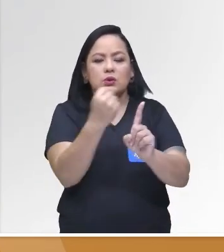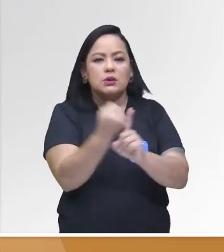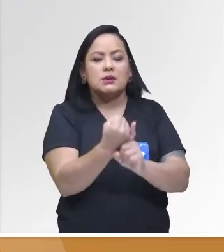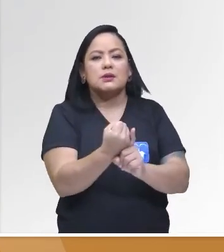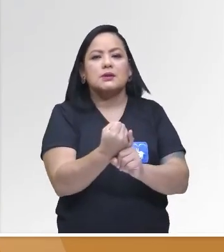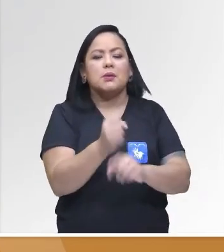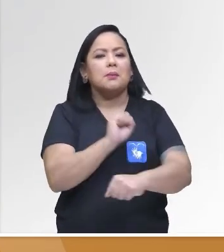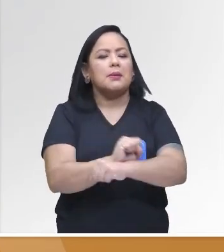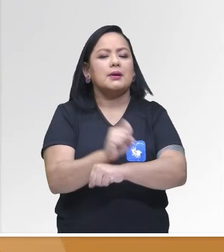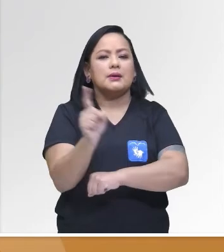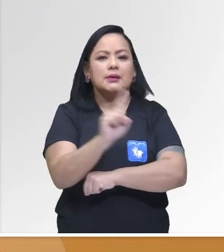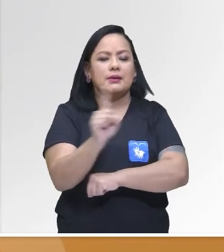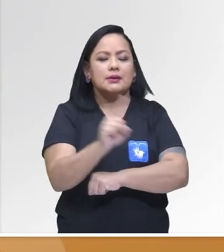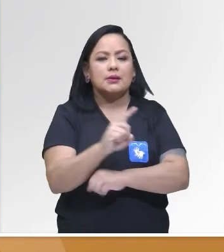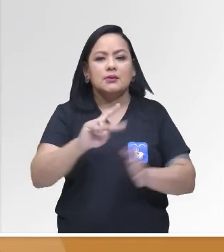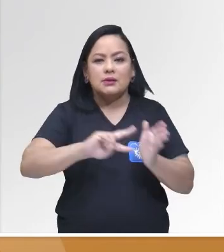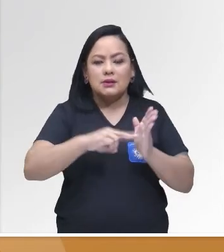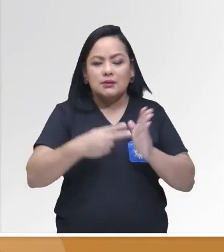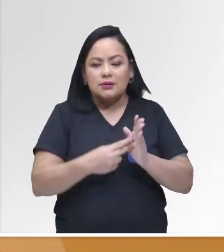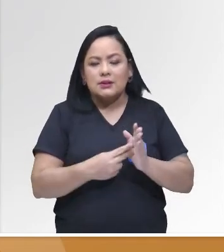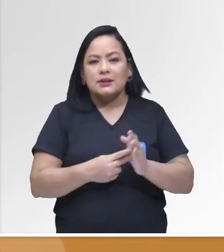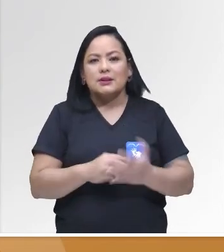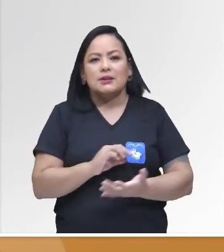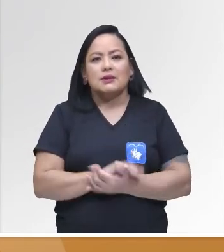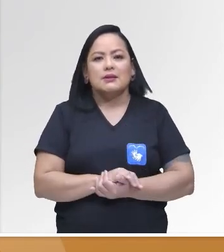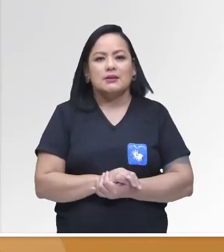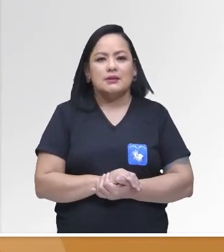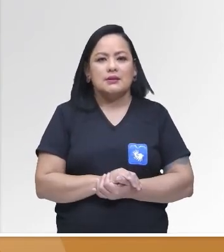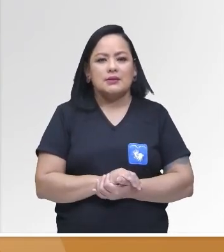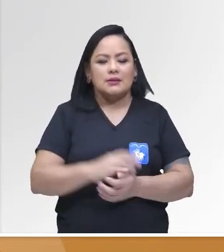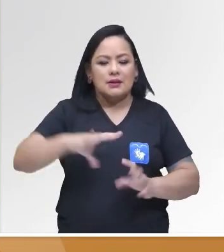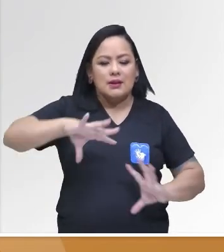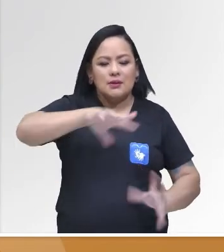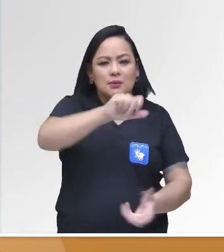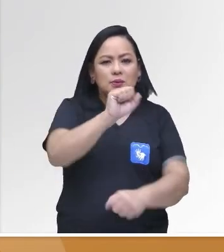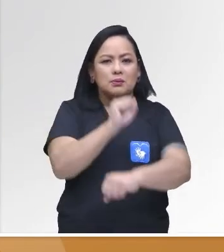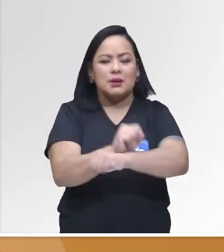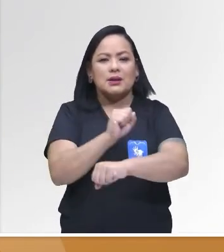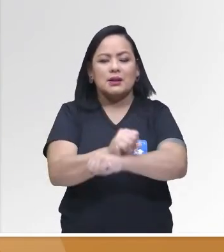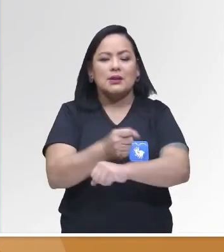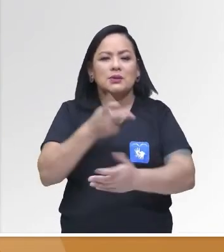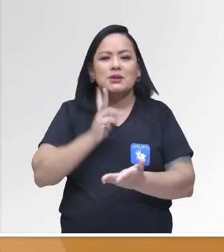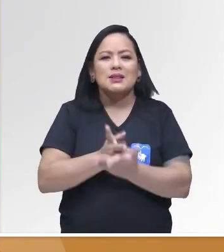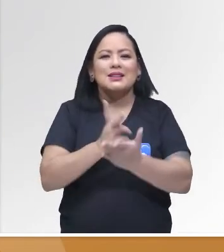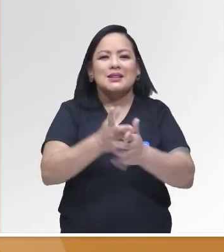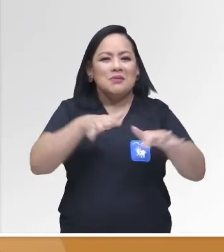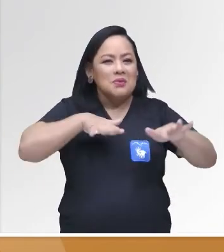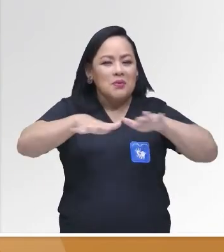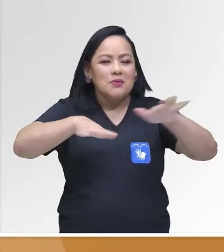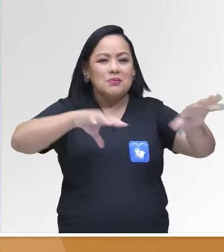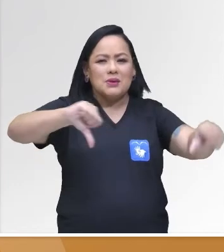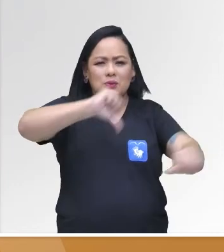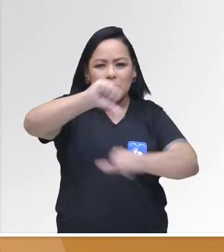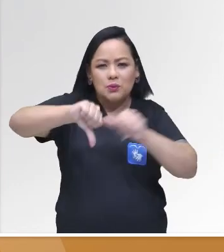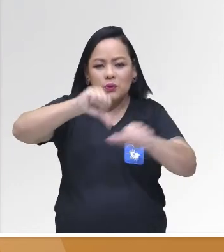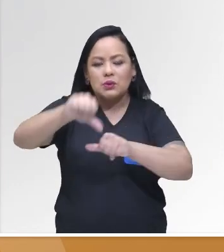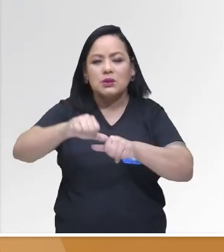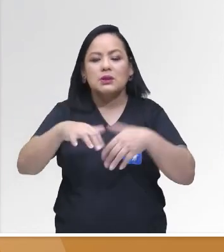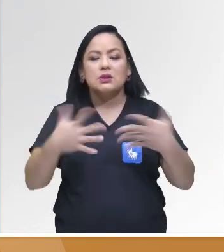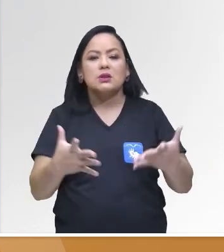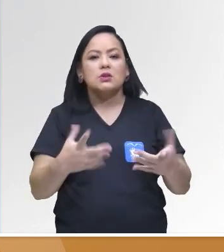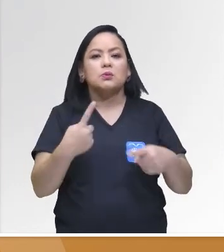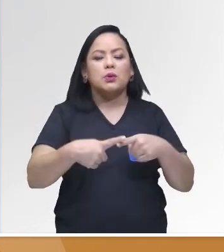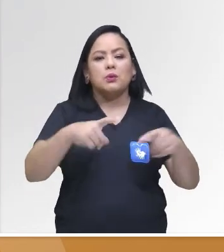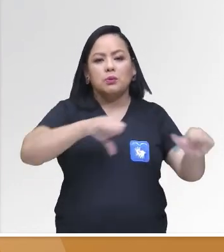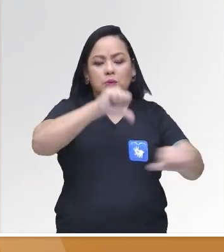está parado, ou seja, ele não está estático, ele está em movimento. E diante dessa